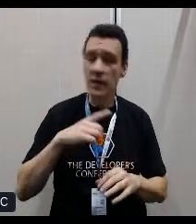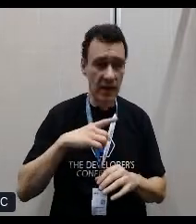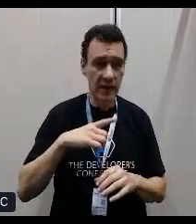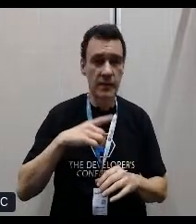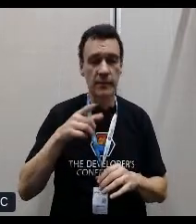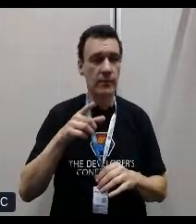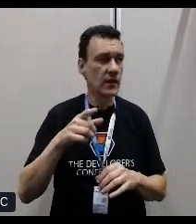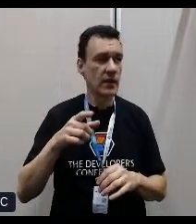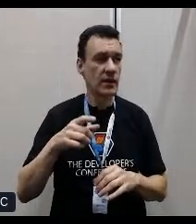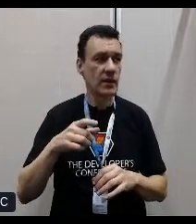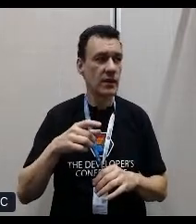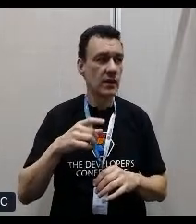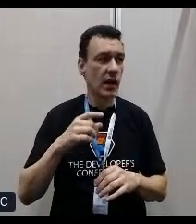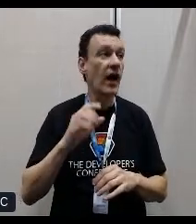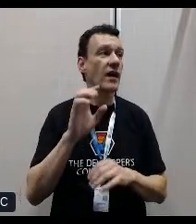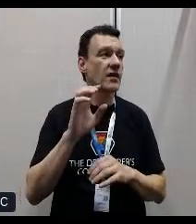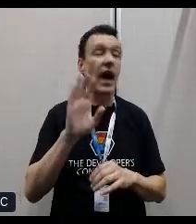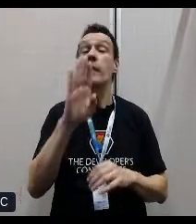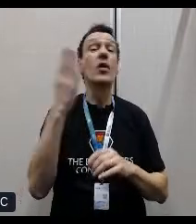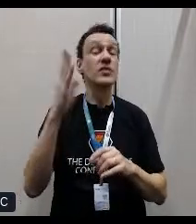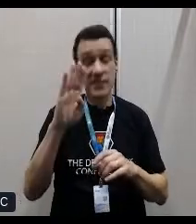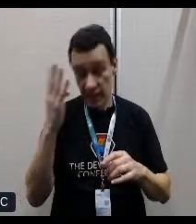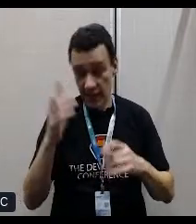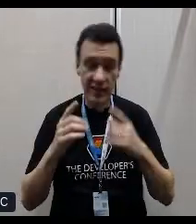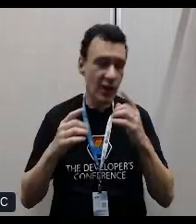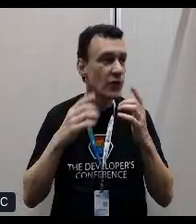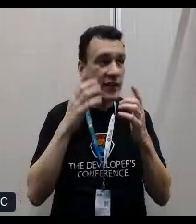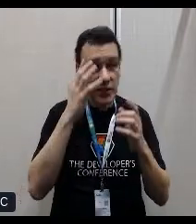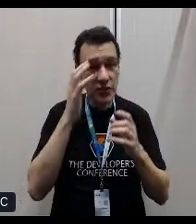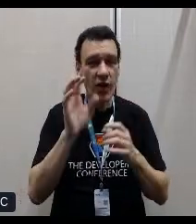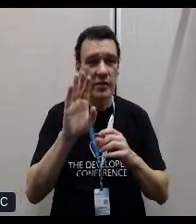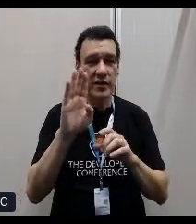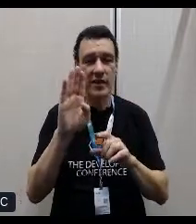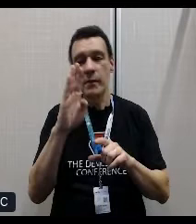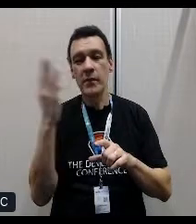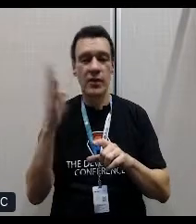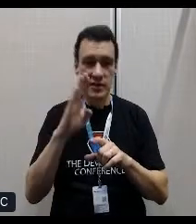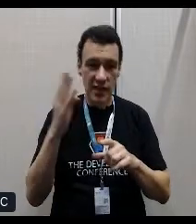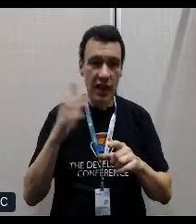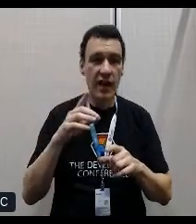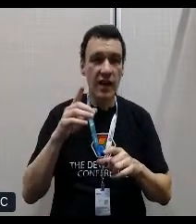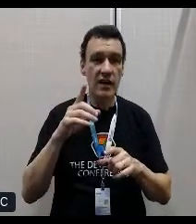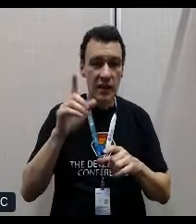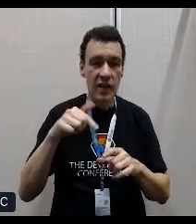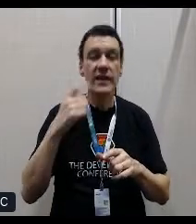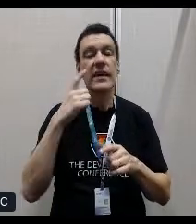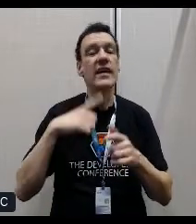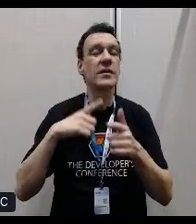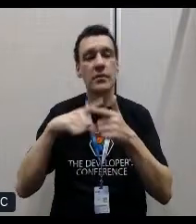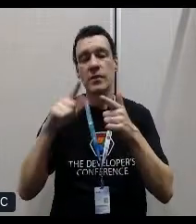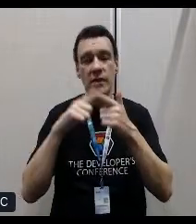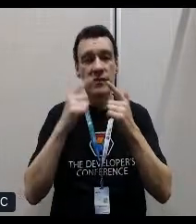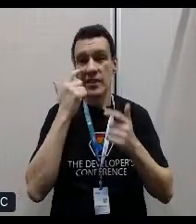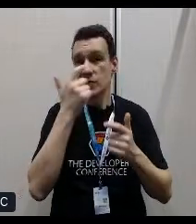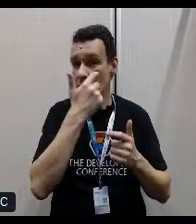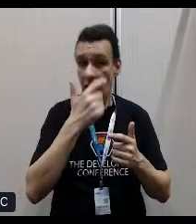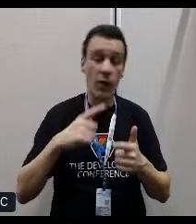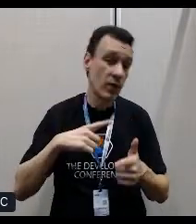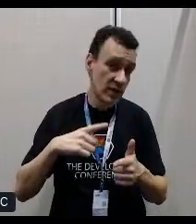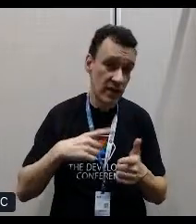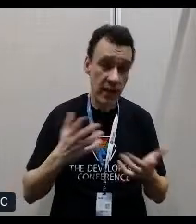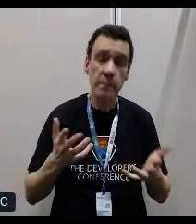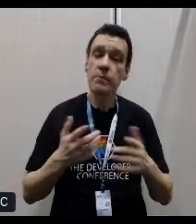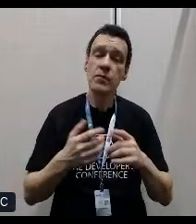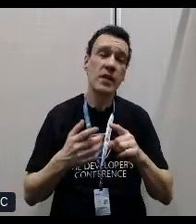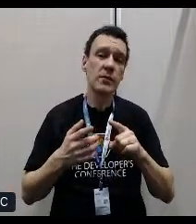foi processada em 2019 pela Mary, que é uma pessoa com deficiência visual, porque